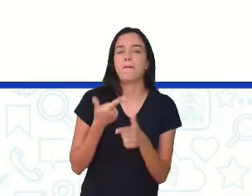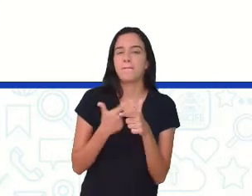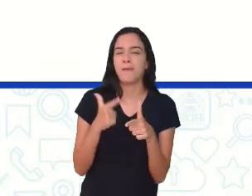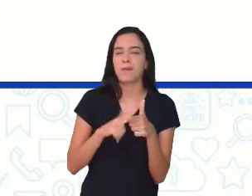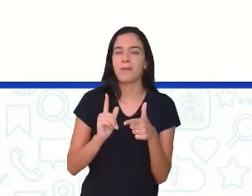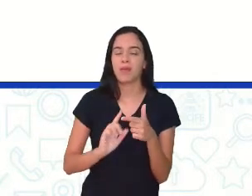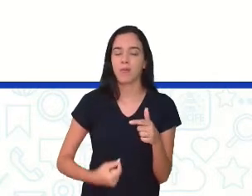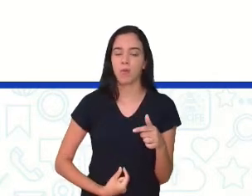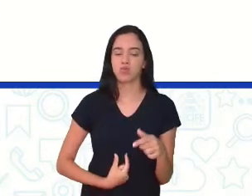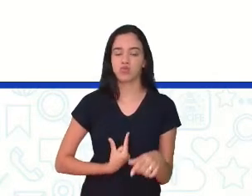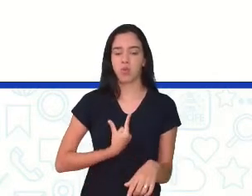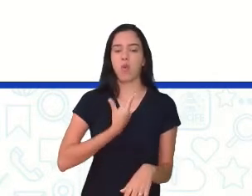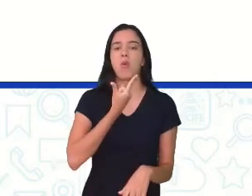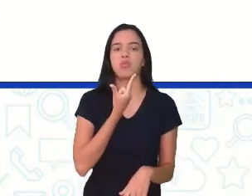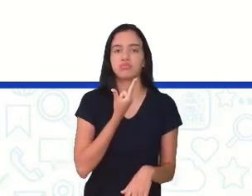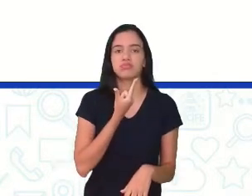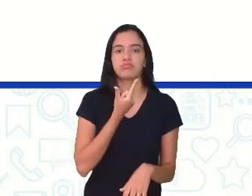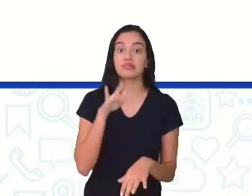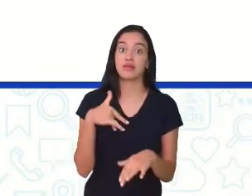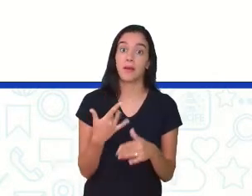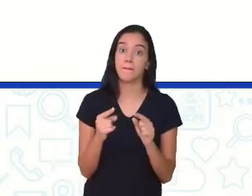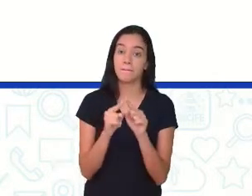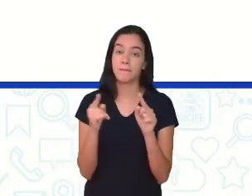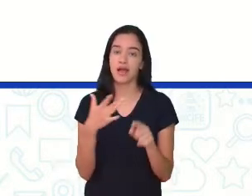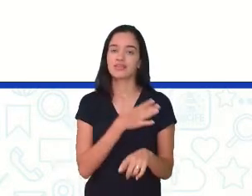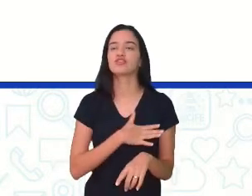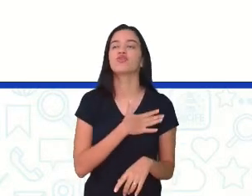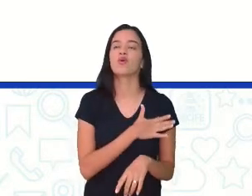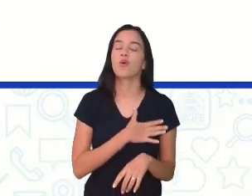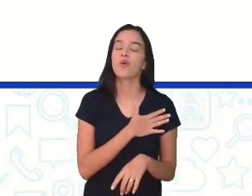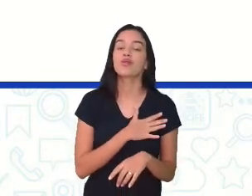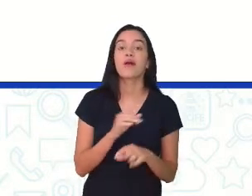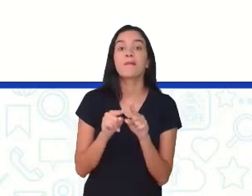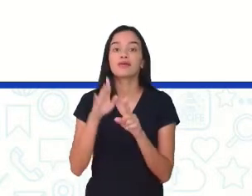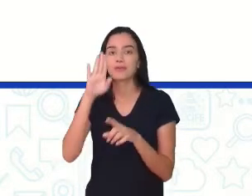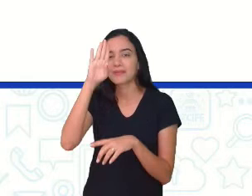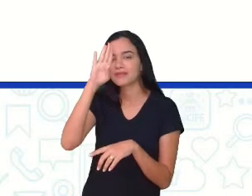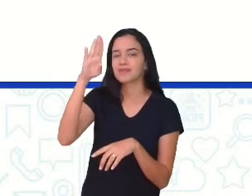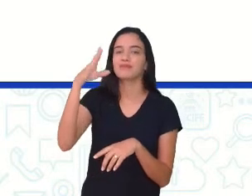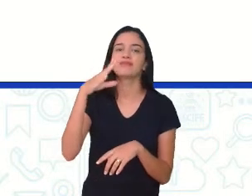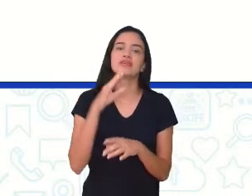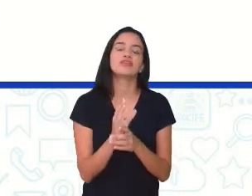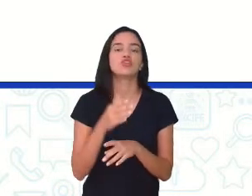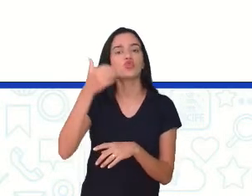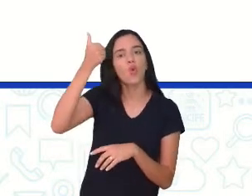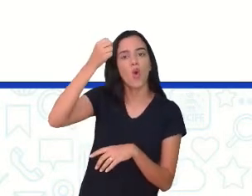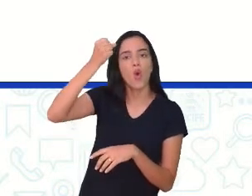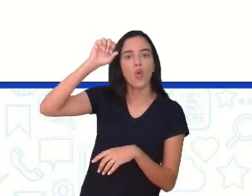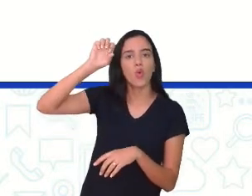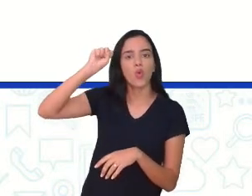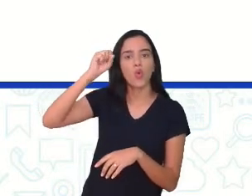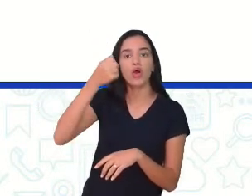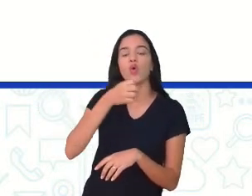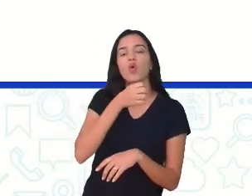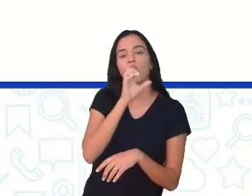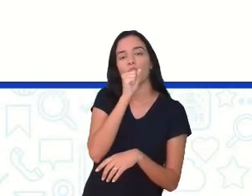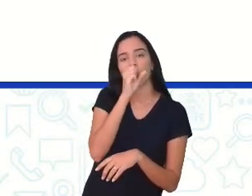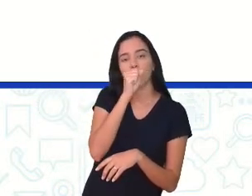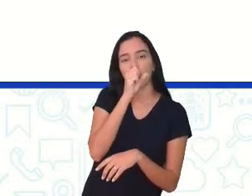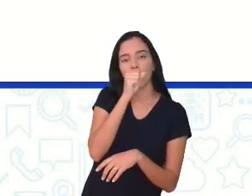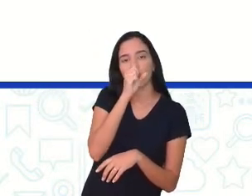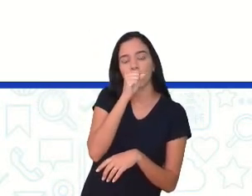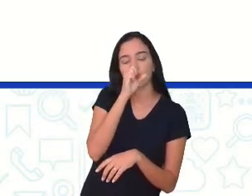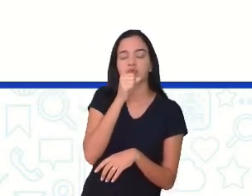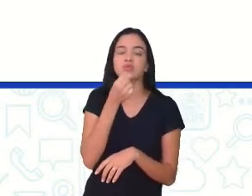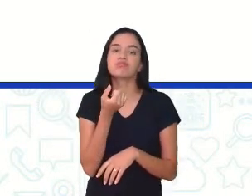refluxo, aí o médico cortou. Mas eu gosto bastante, principalmente do suco. Tem frutas que dá para você comer